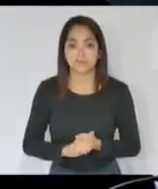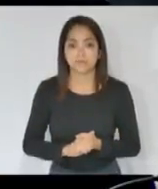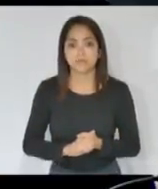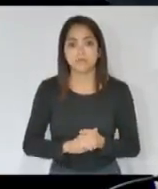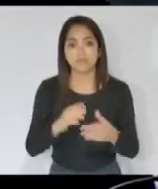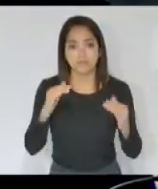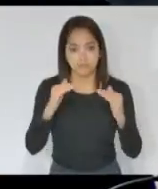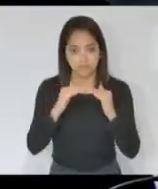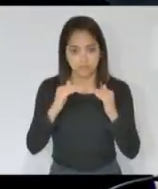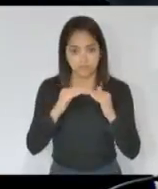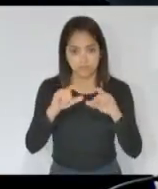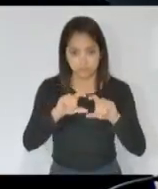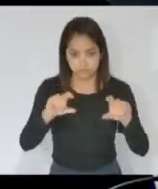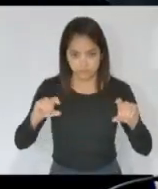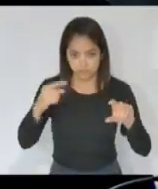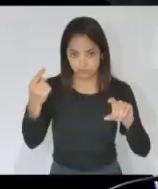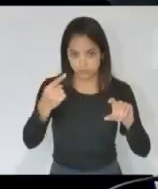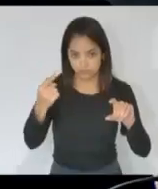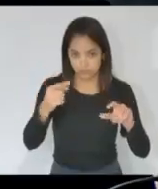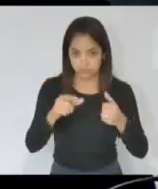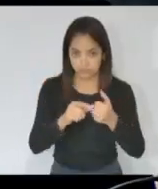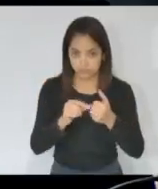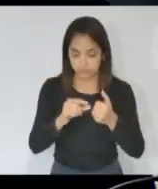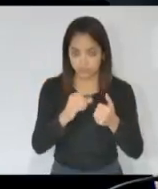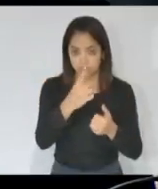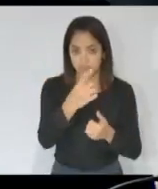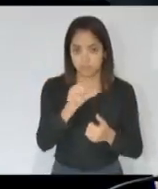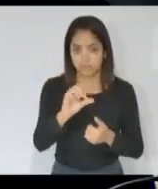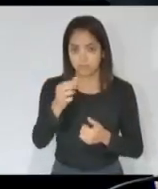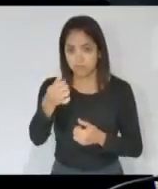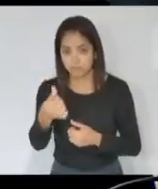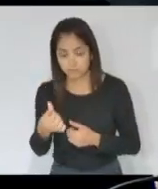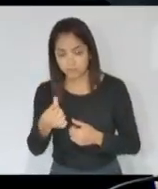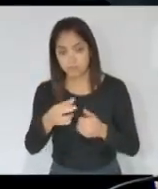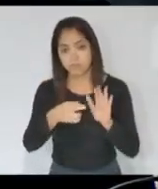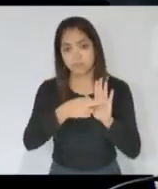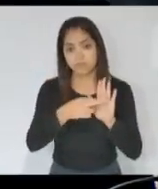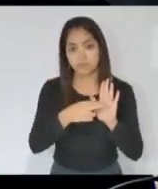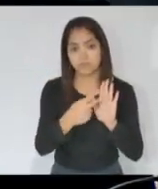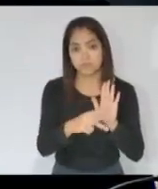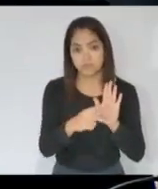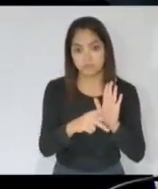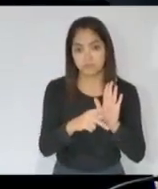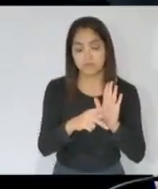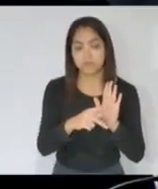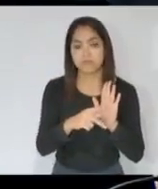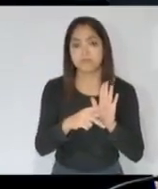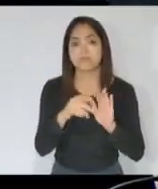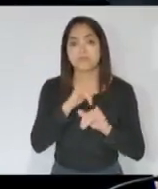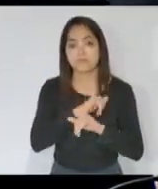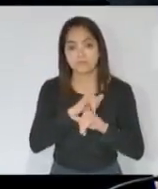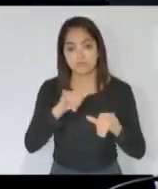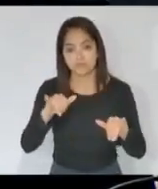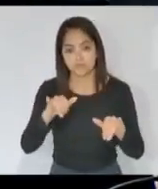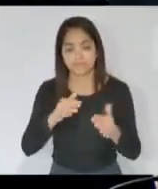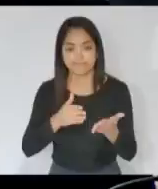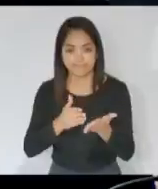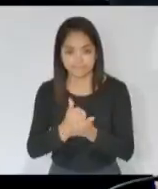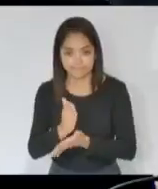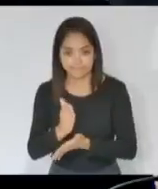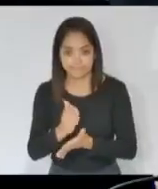consonância com o parágrafo 1º do artigo 106 do Regimento Interno, o senhor presidente deu-as por